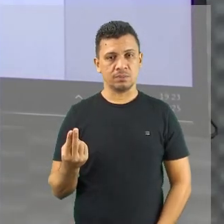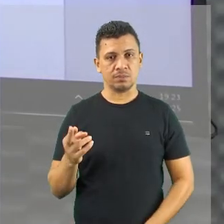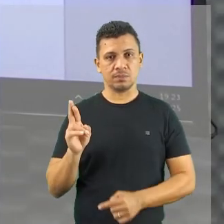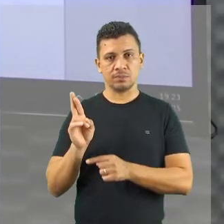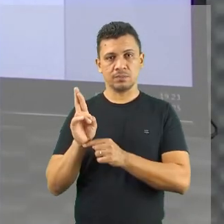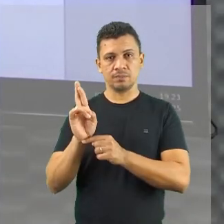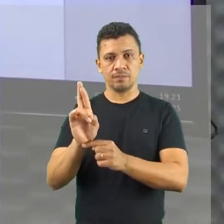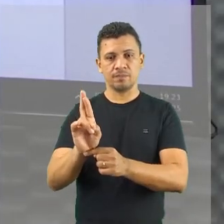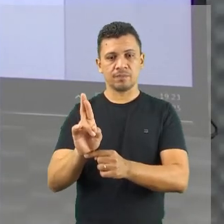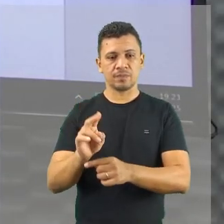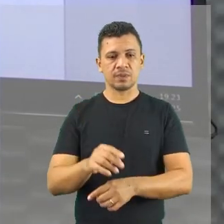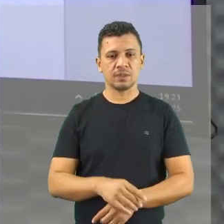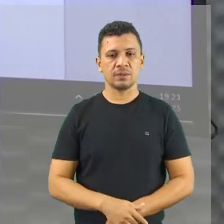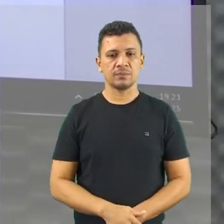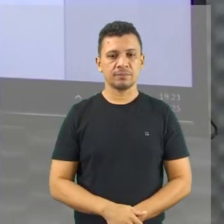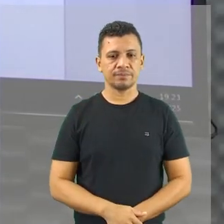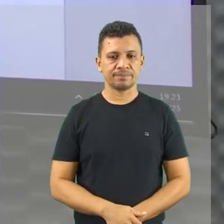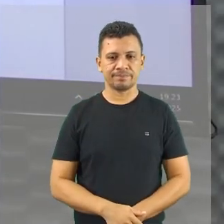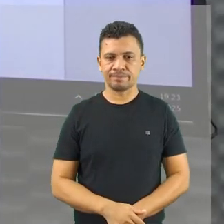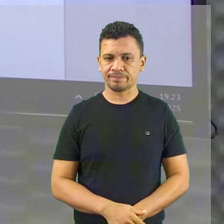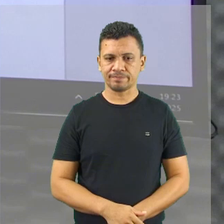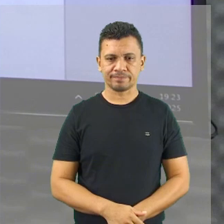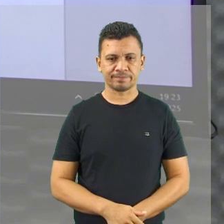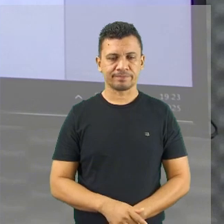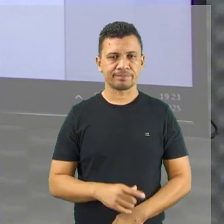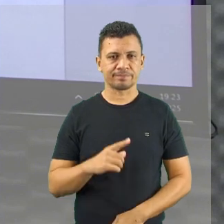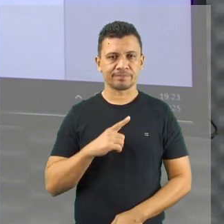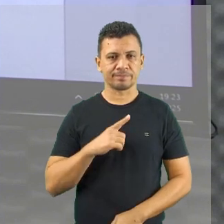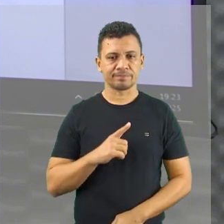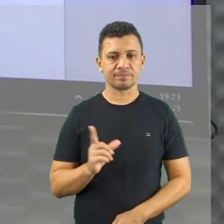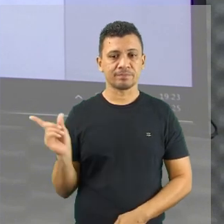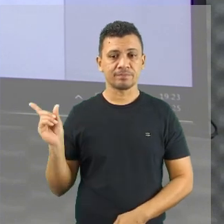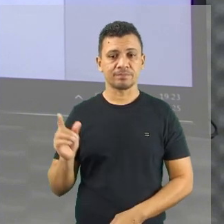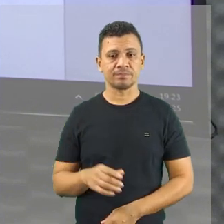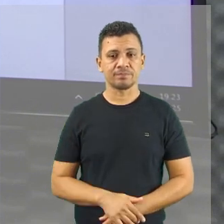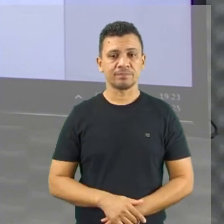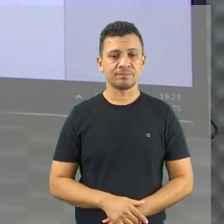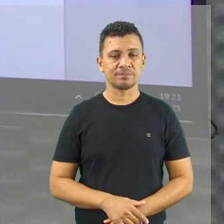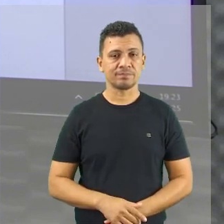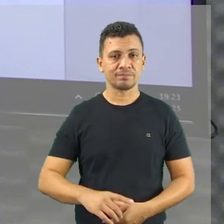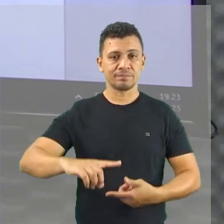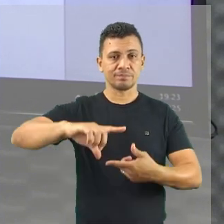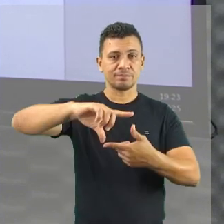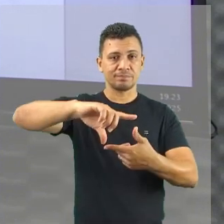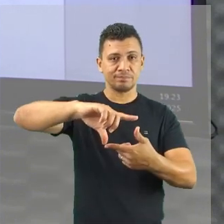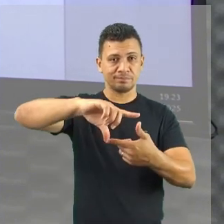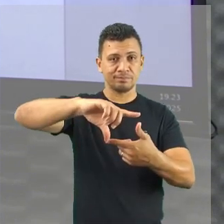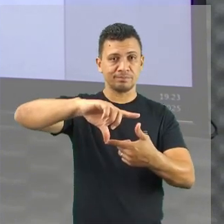representado por um retângulo, por um retângulozinho, ó.